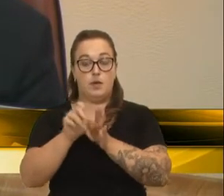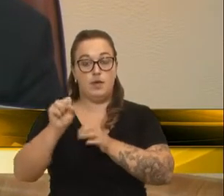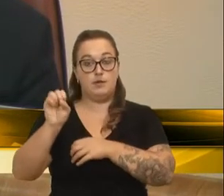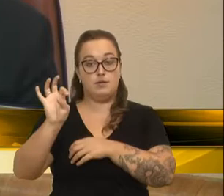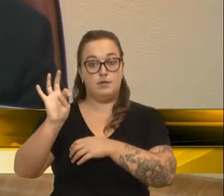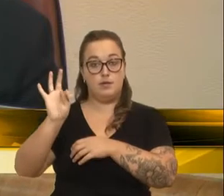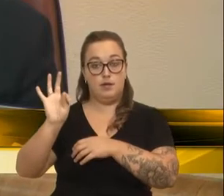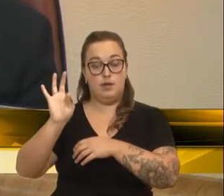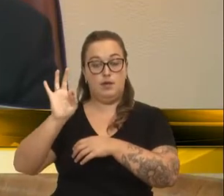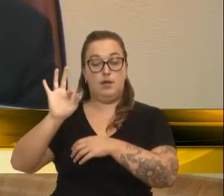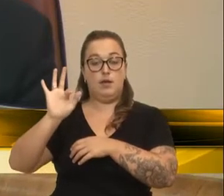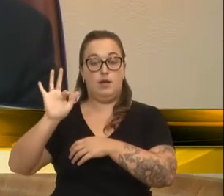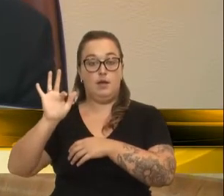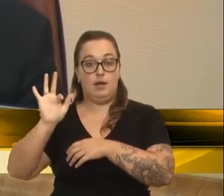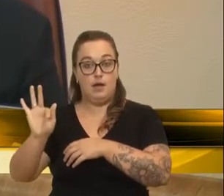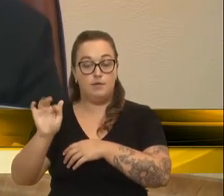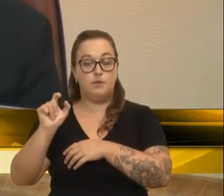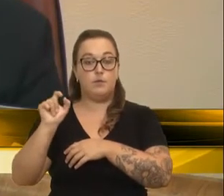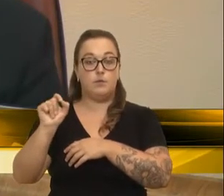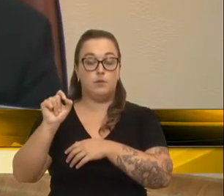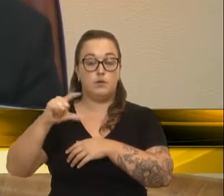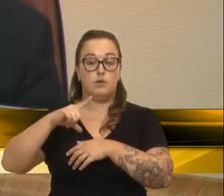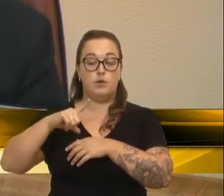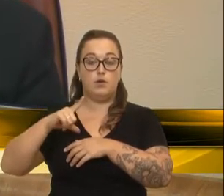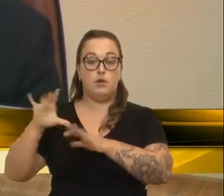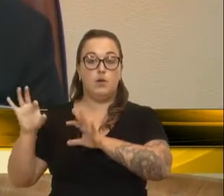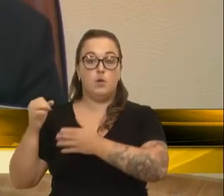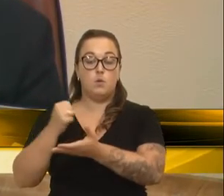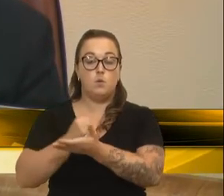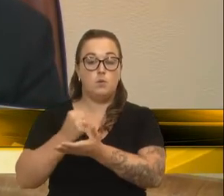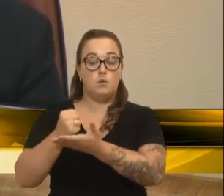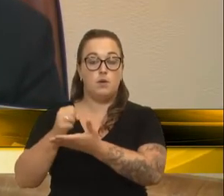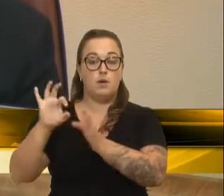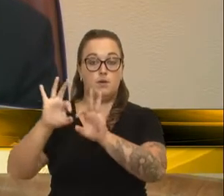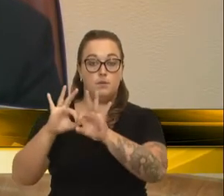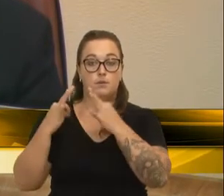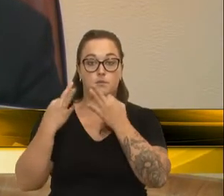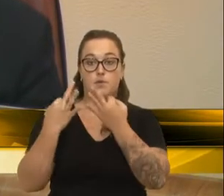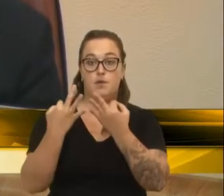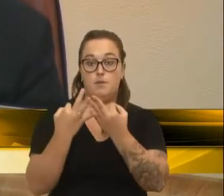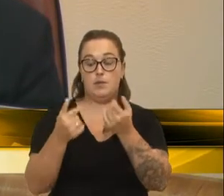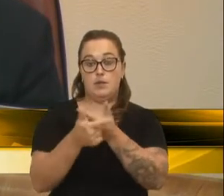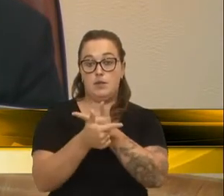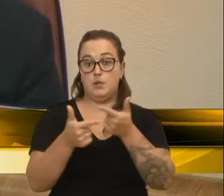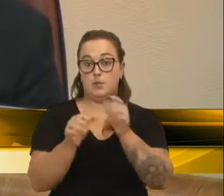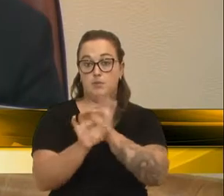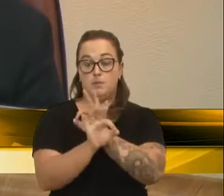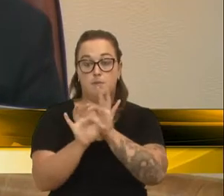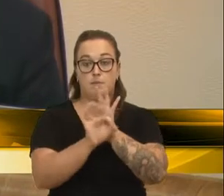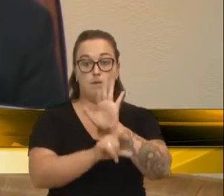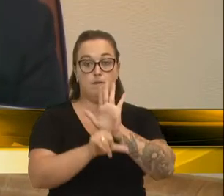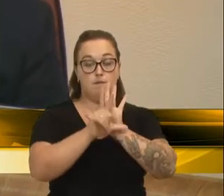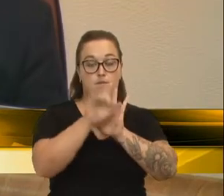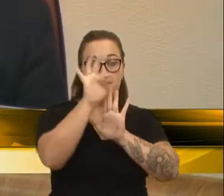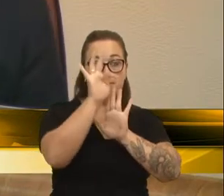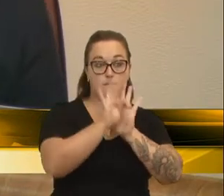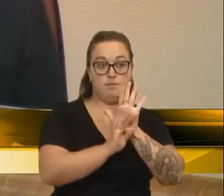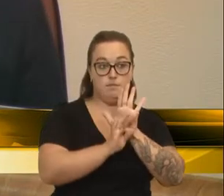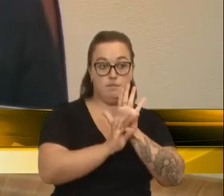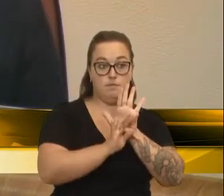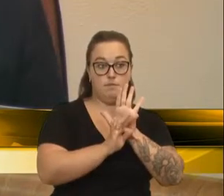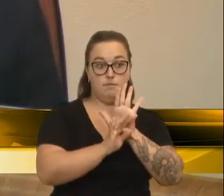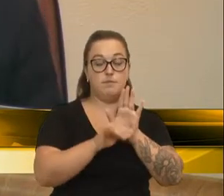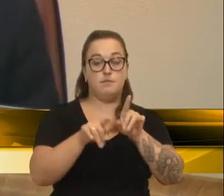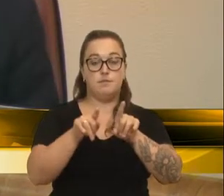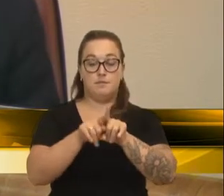pacificou o entendimento de que as nomeações para cargos políticos não estão compreendidas na aludida vedação. Fecha